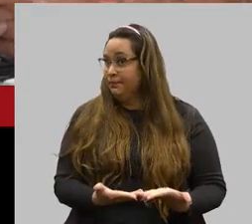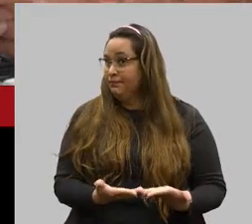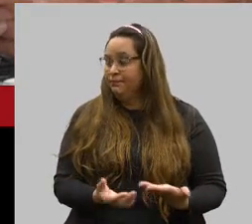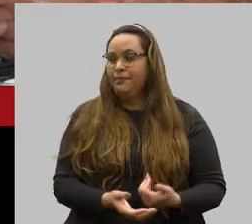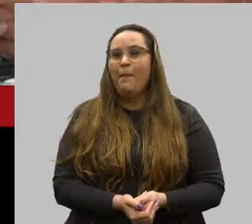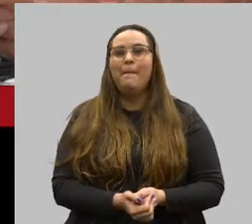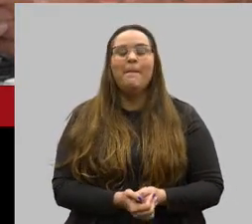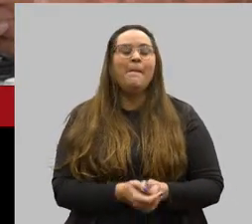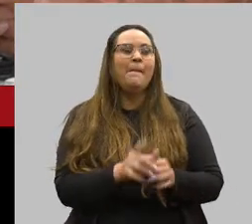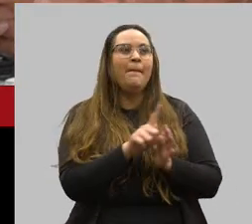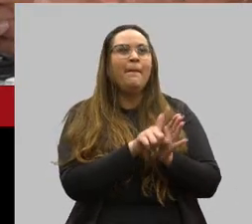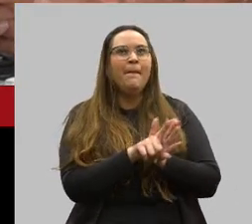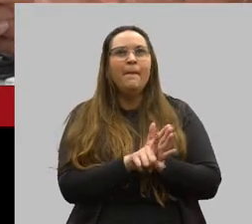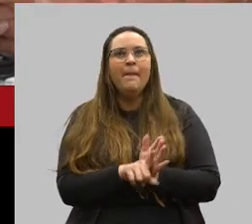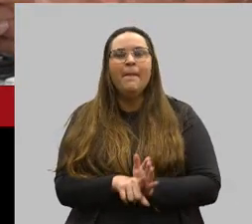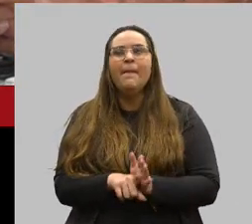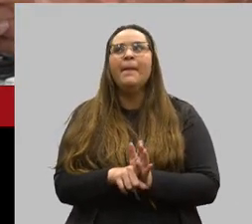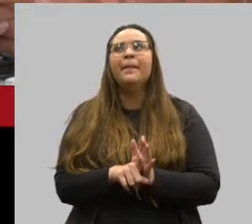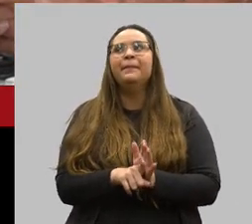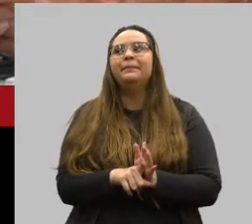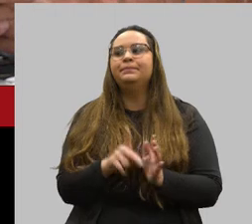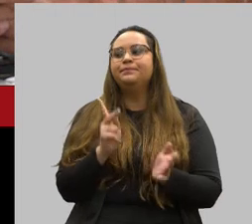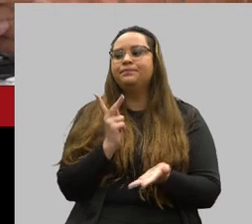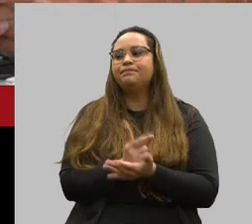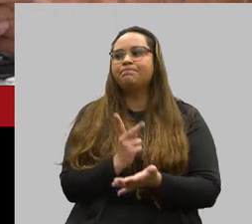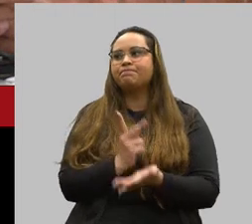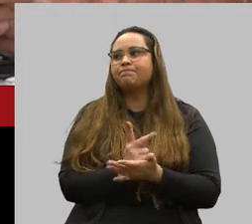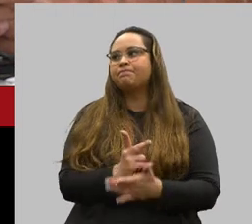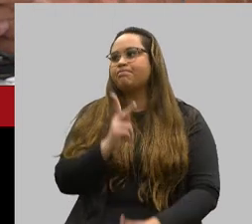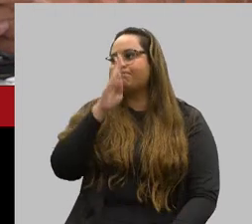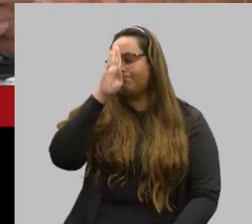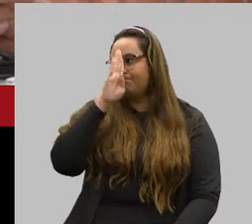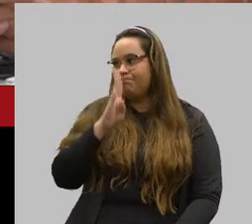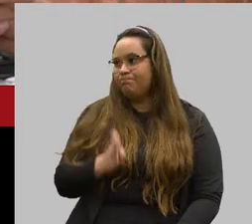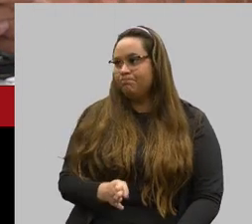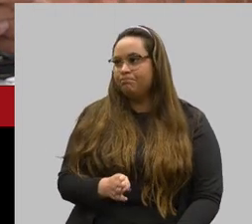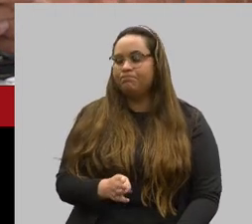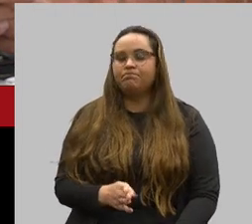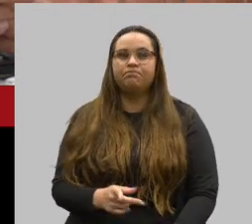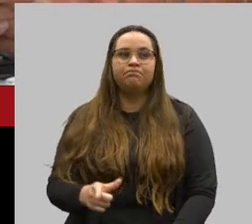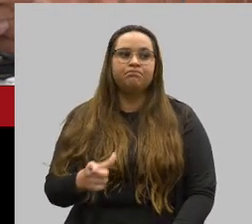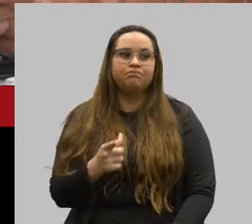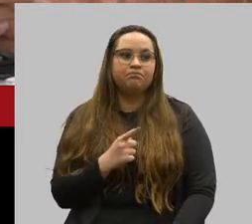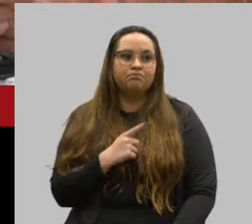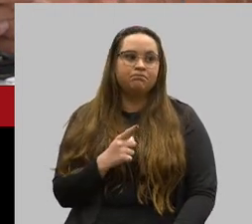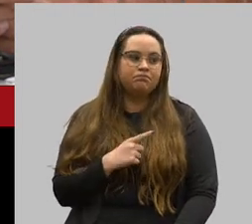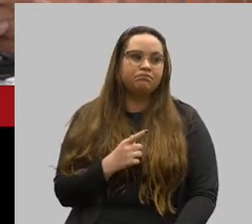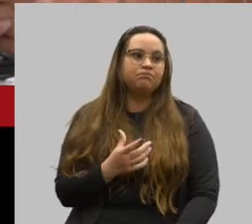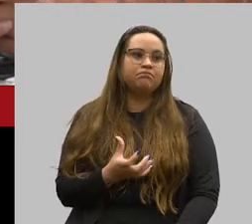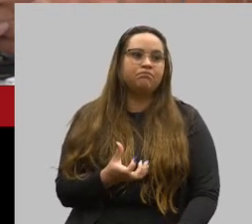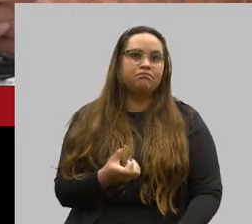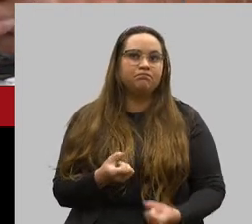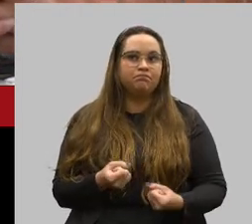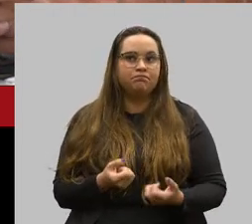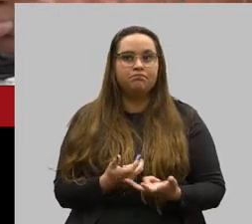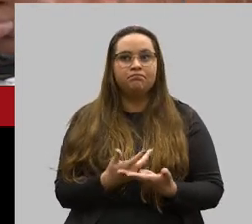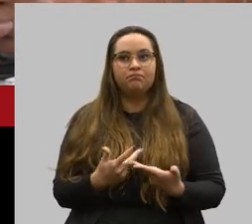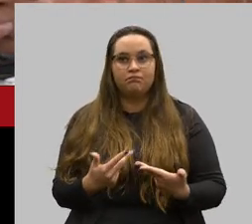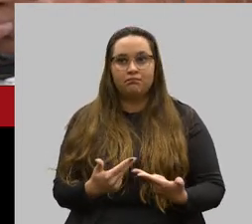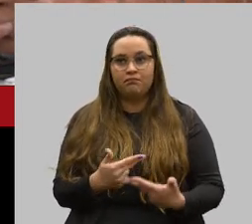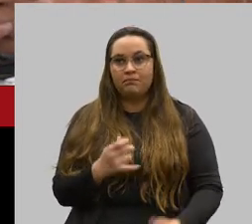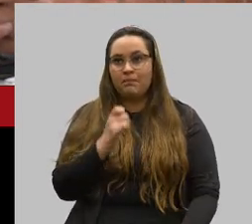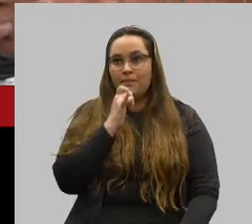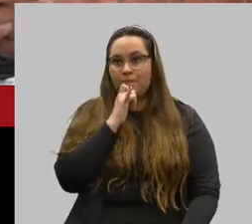fiscalizador inclusive diretamente que emite relatórios laudos avcb o aud vistoria eh lá no caso do